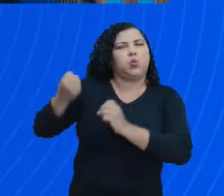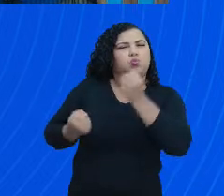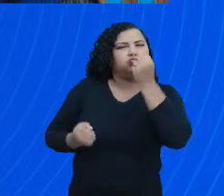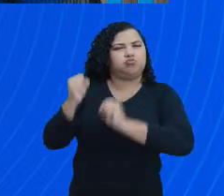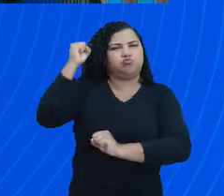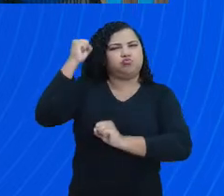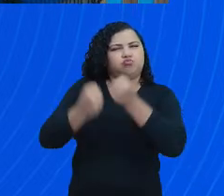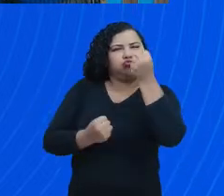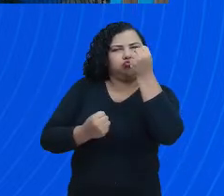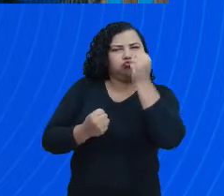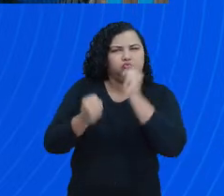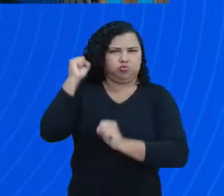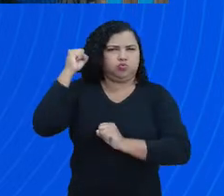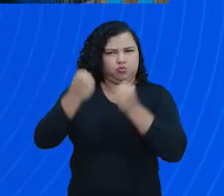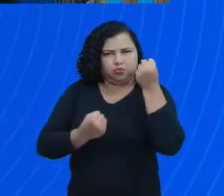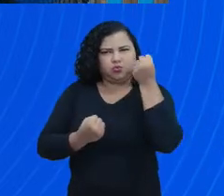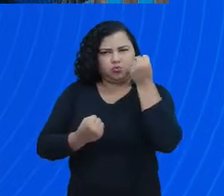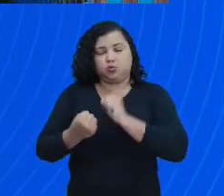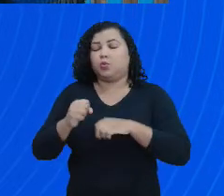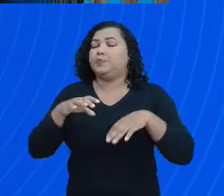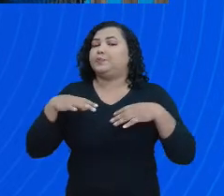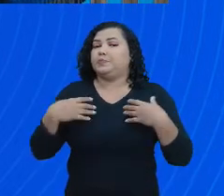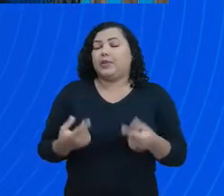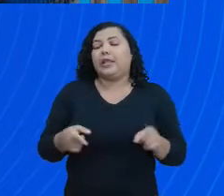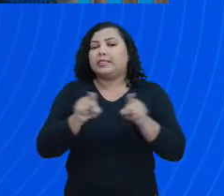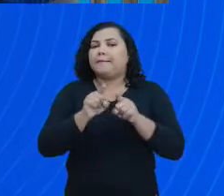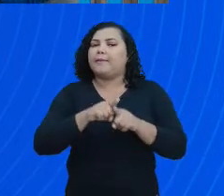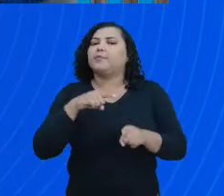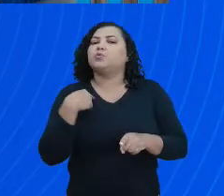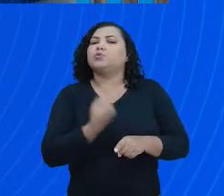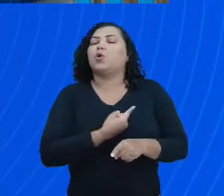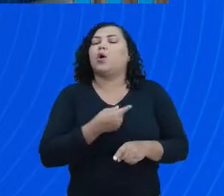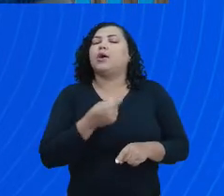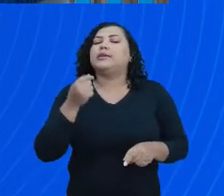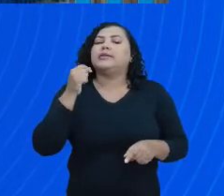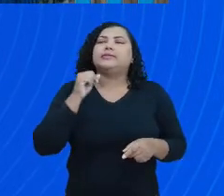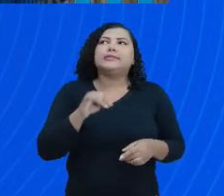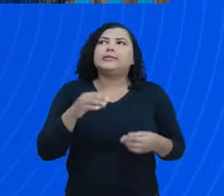por nós, só que quando a gente